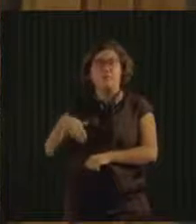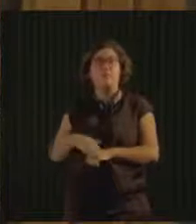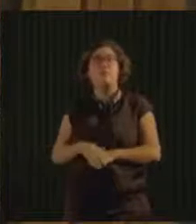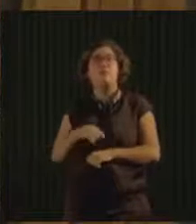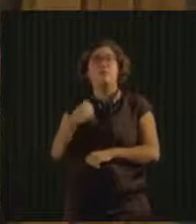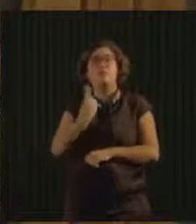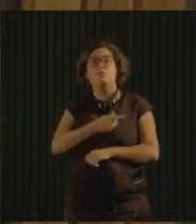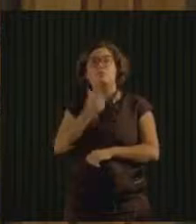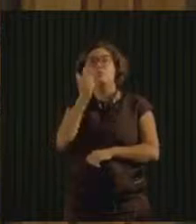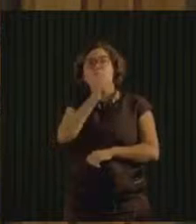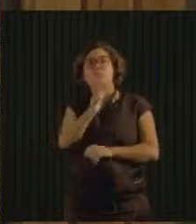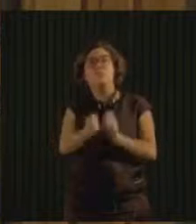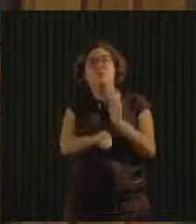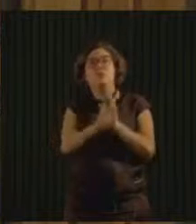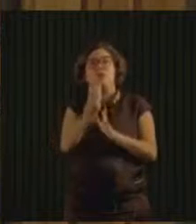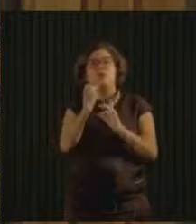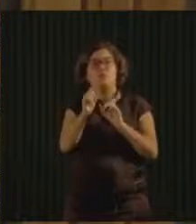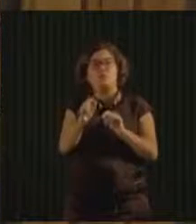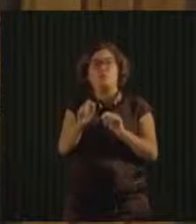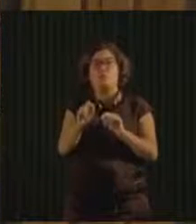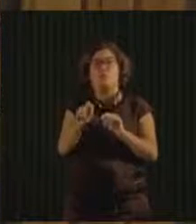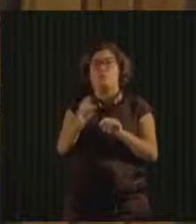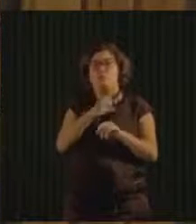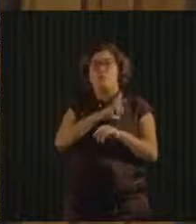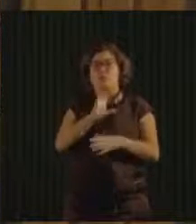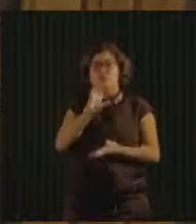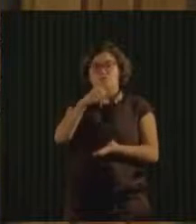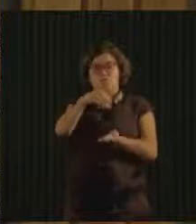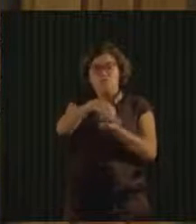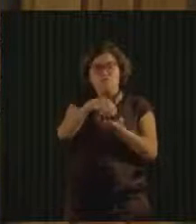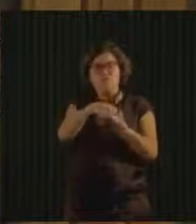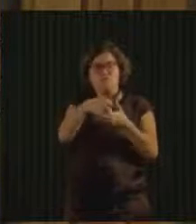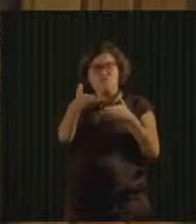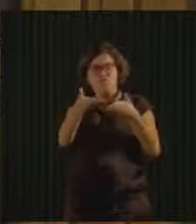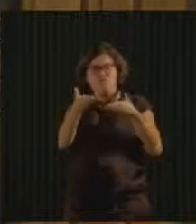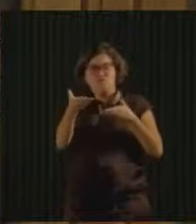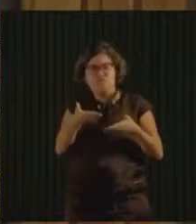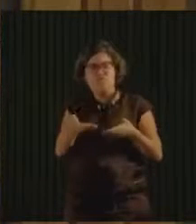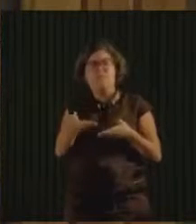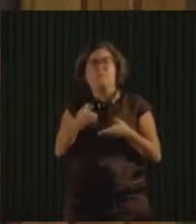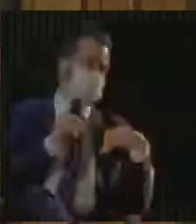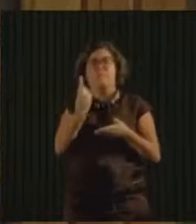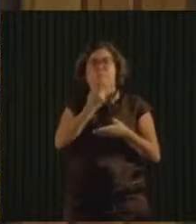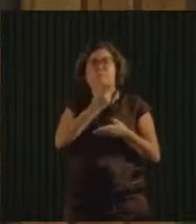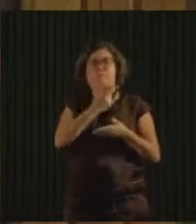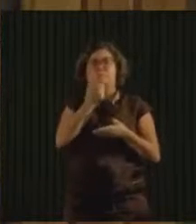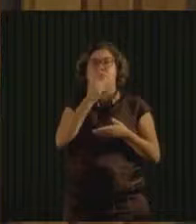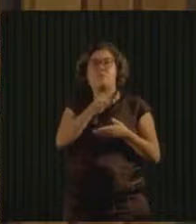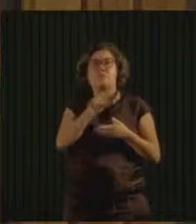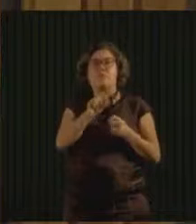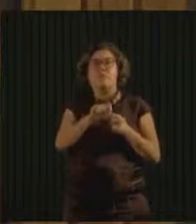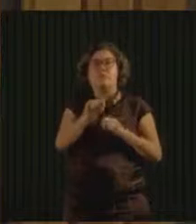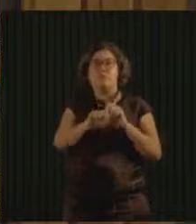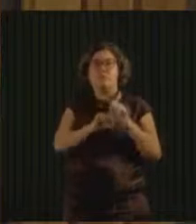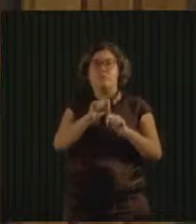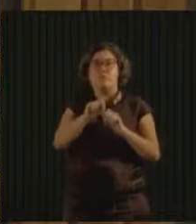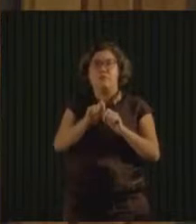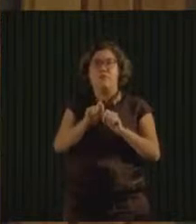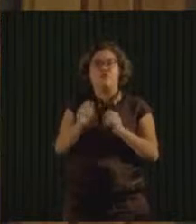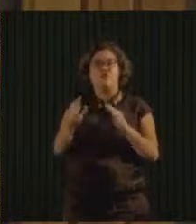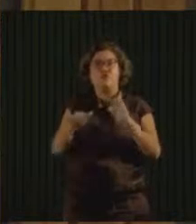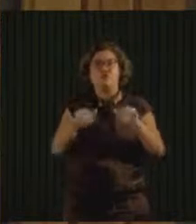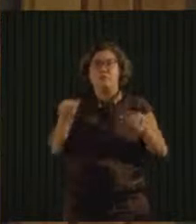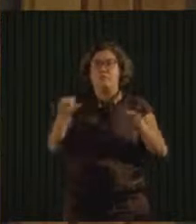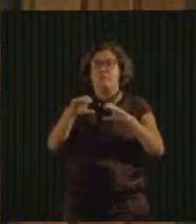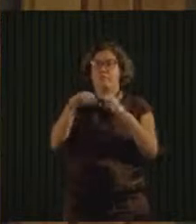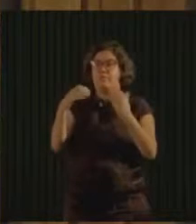investiu para que a gente criasse um centro de engajamento. A gente explica para a comunidade, a gente traz a